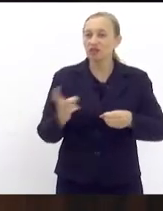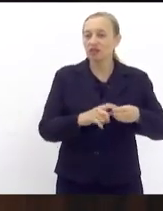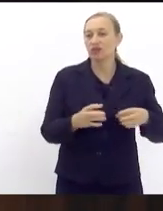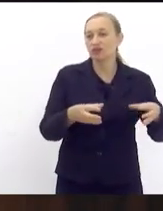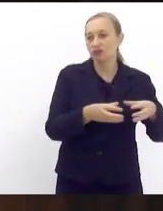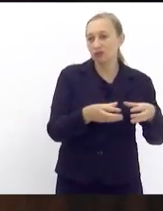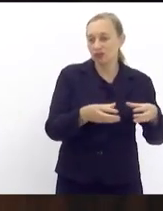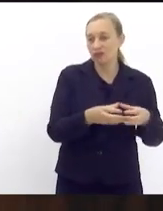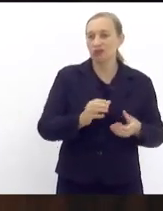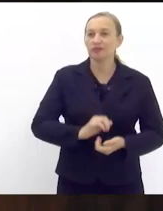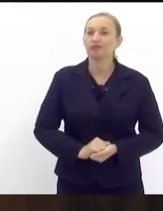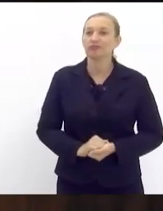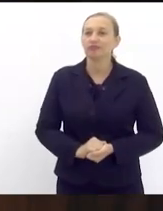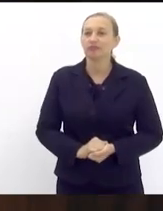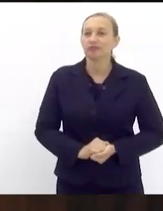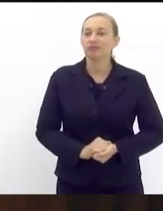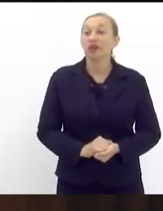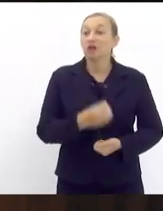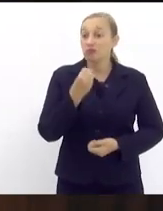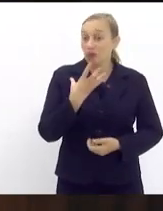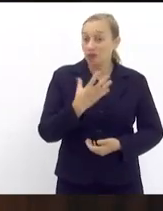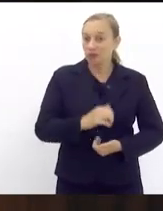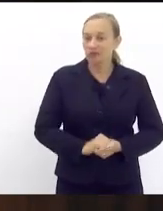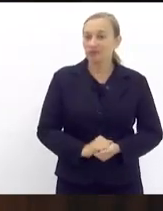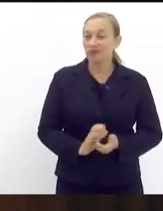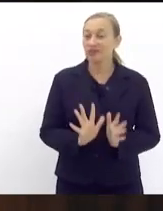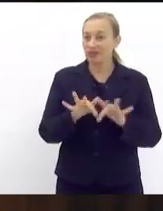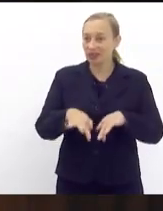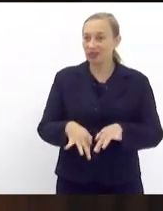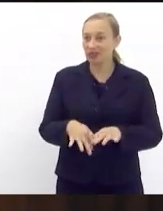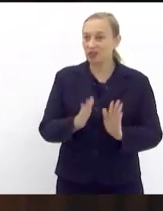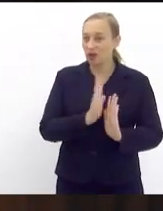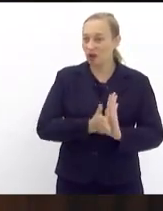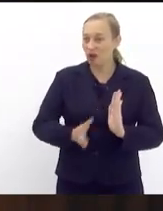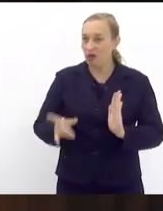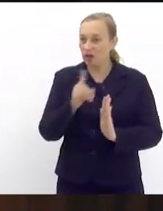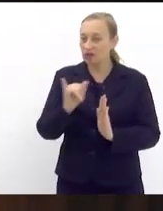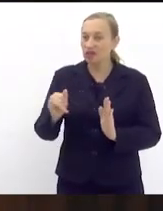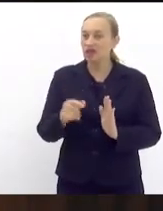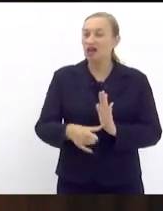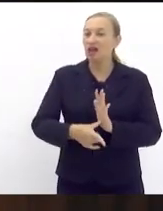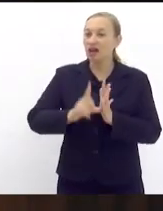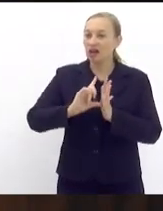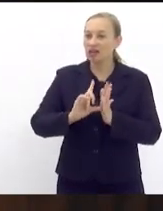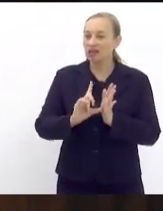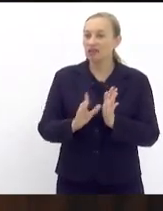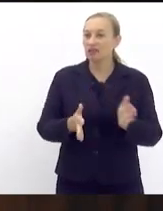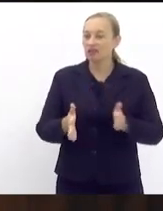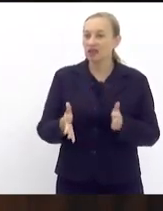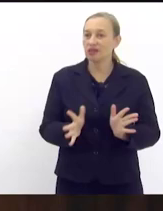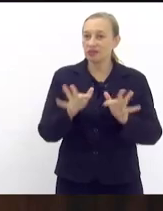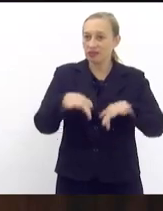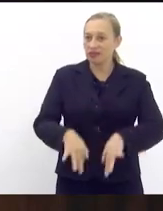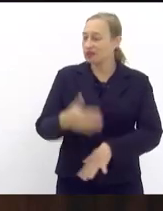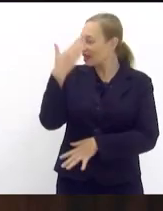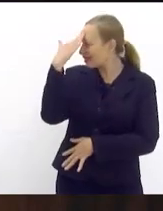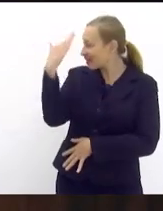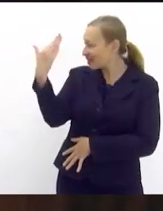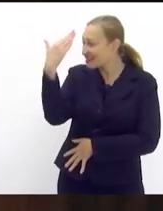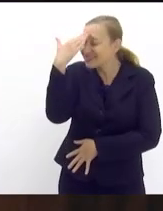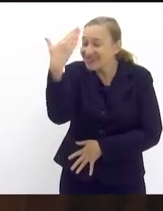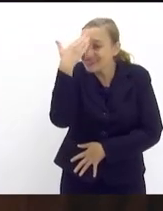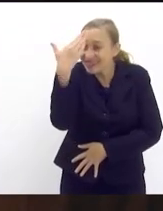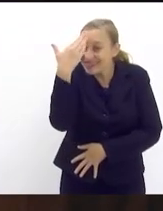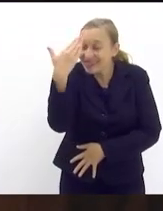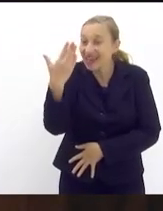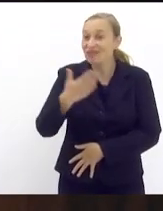temáticas bom aqui acabou a ordem do dia antes de passar ao expediente final Queria agradecer imensamente